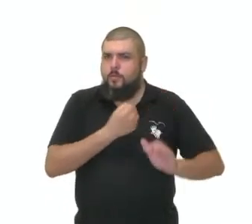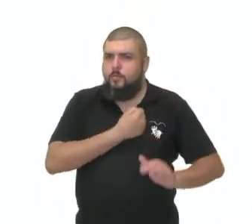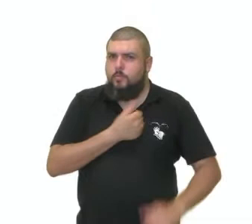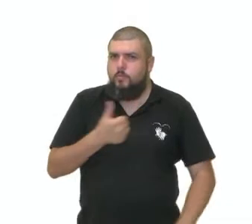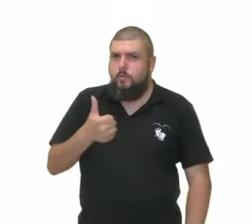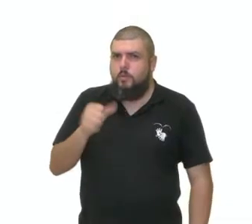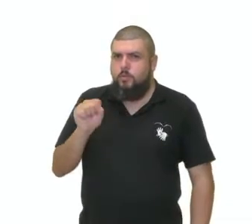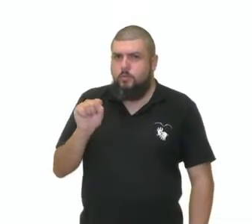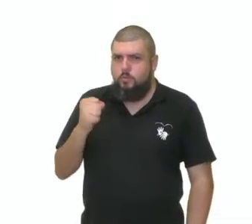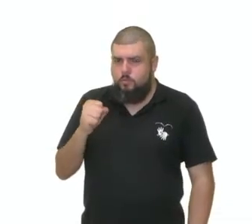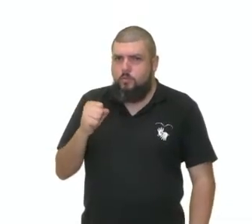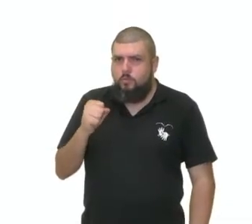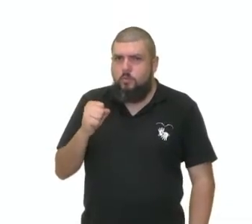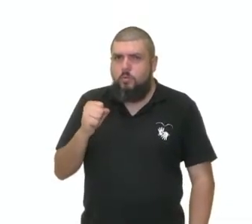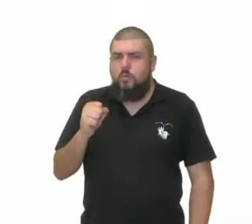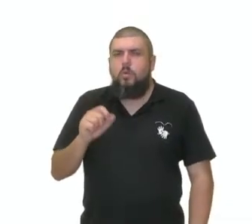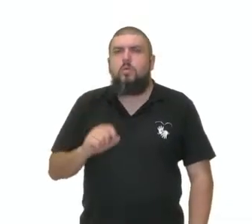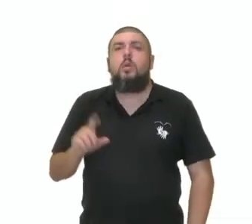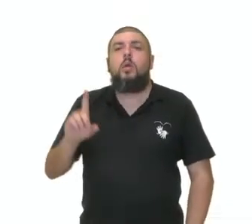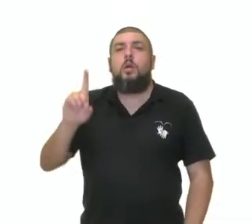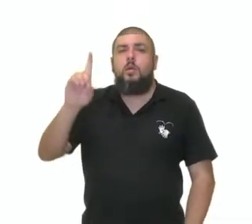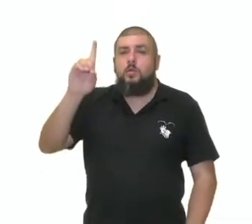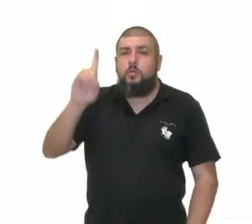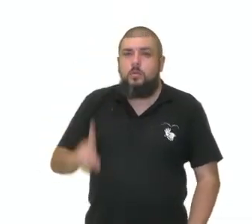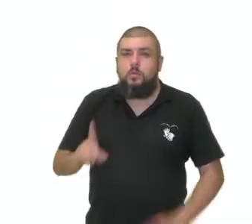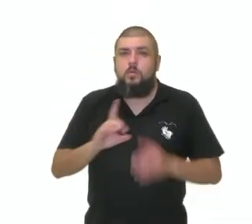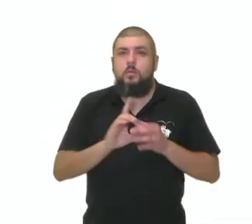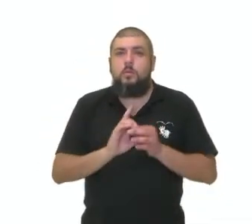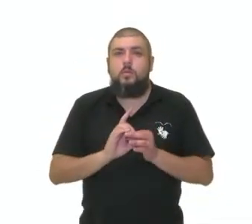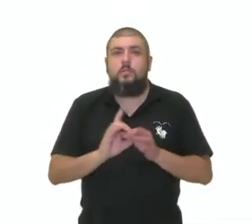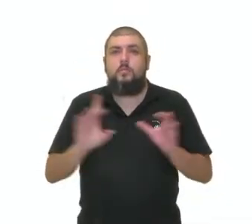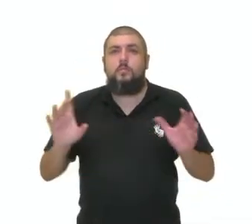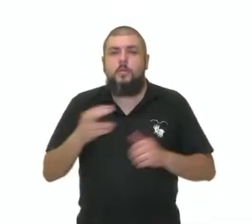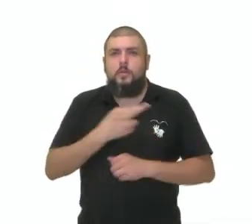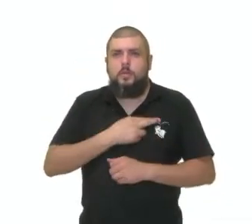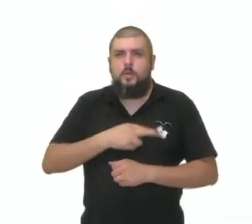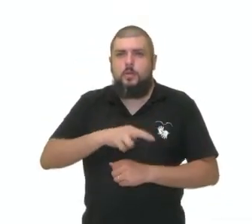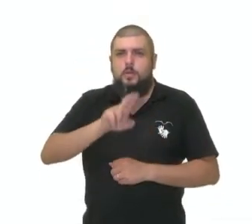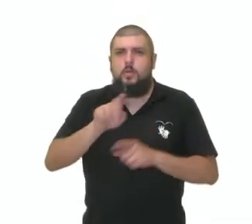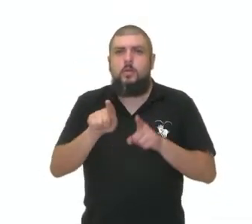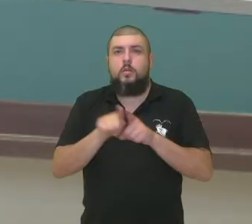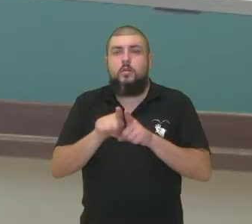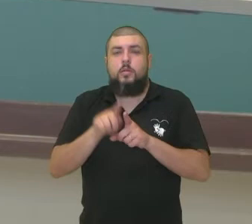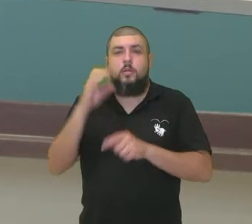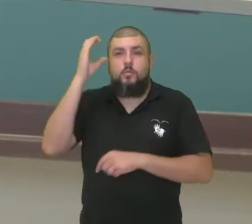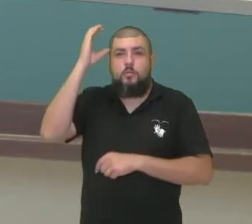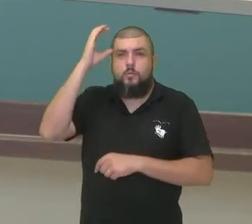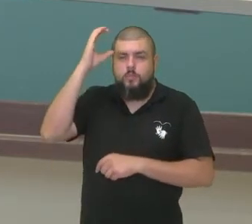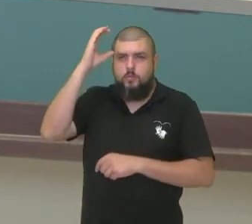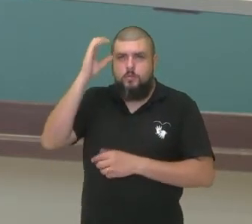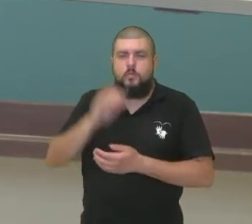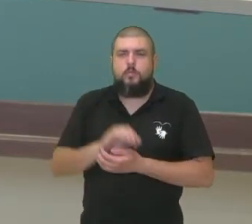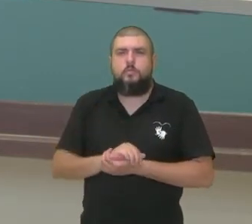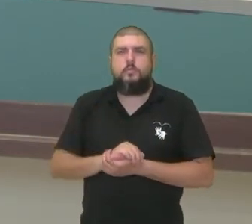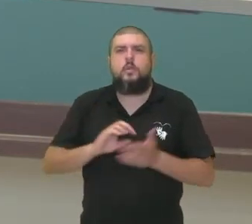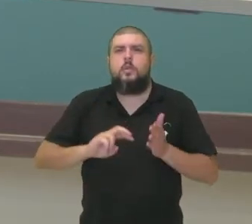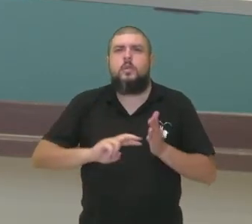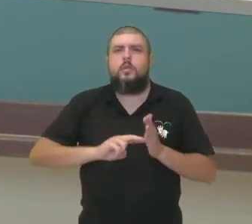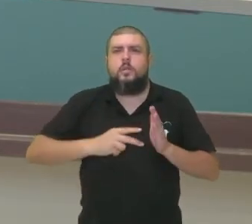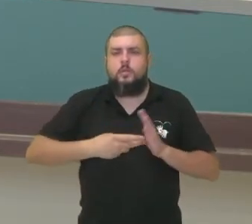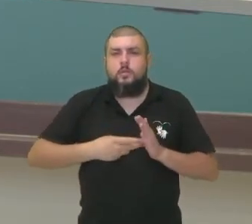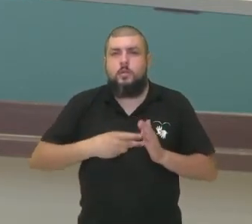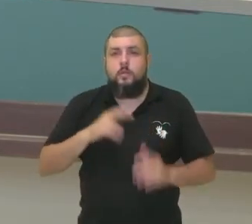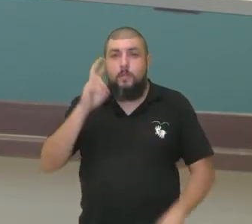Universal dos Direitos Humanos. Direito à liberdade de religião e de consciência. Ou seja, um líder religioso